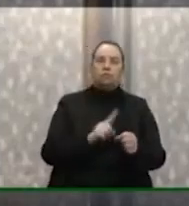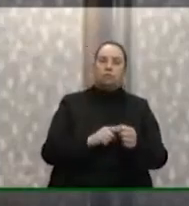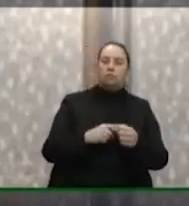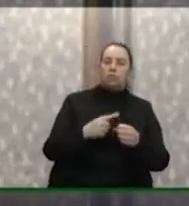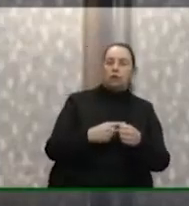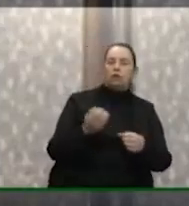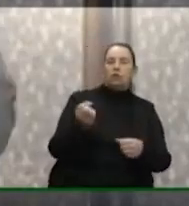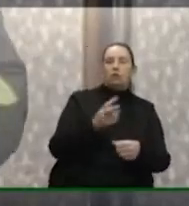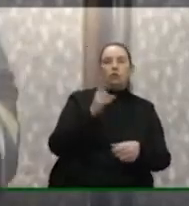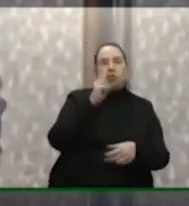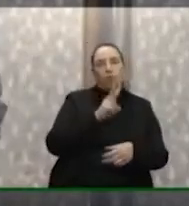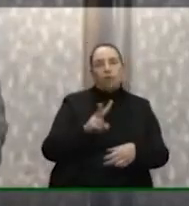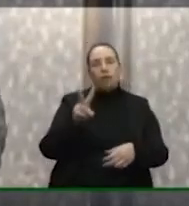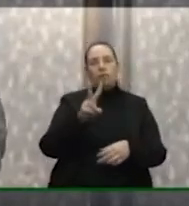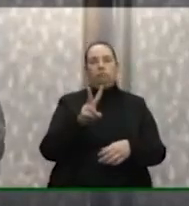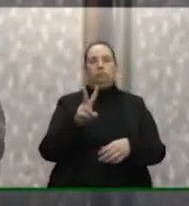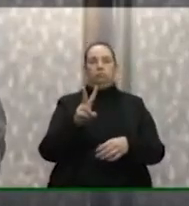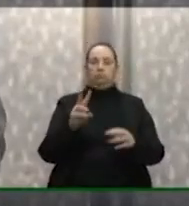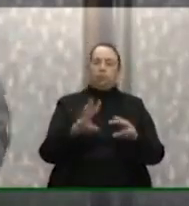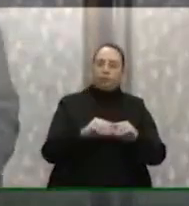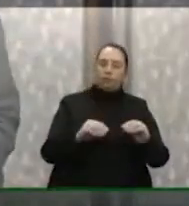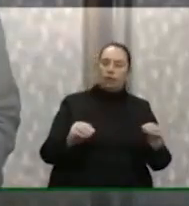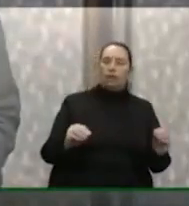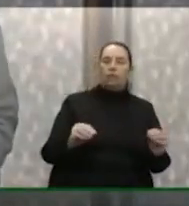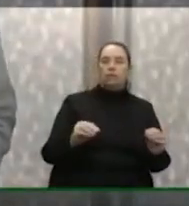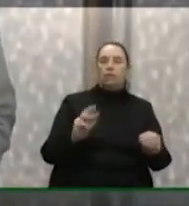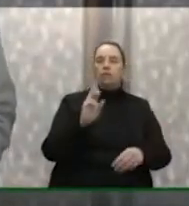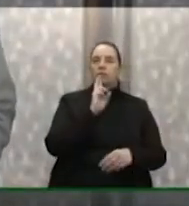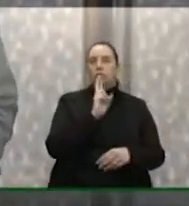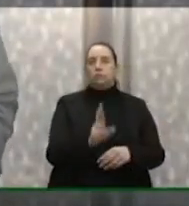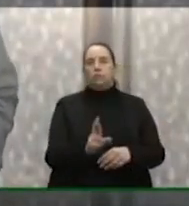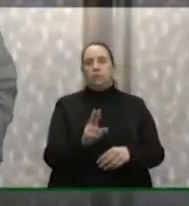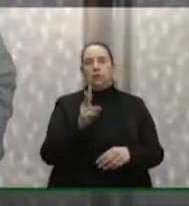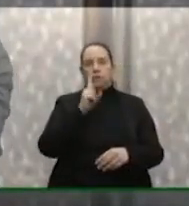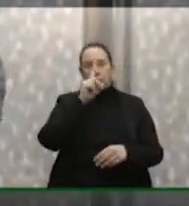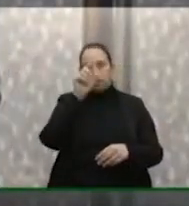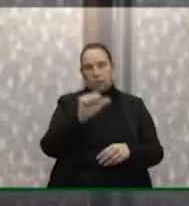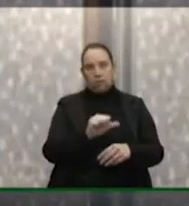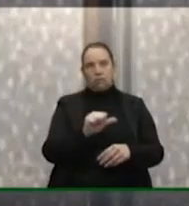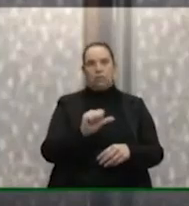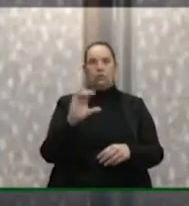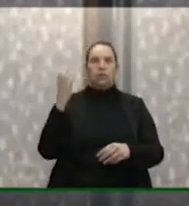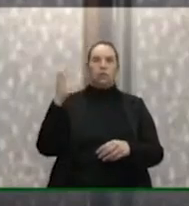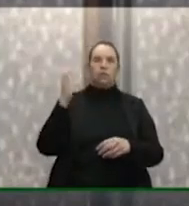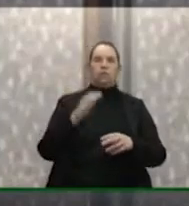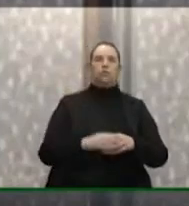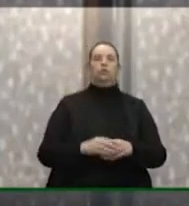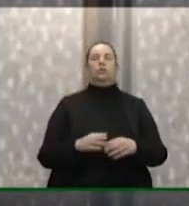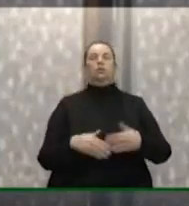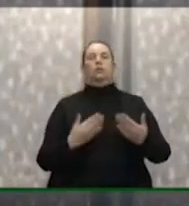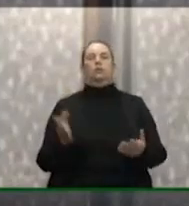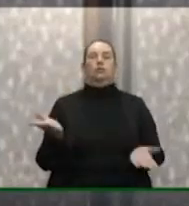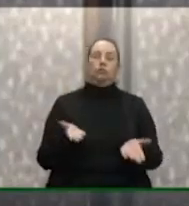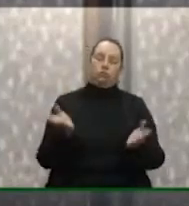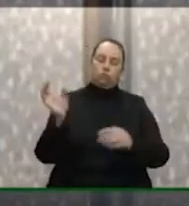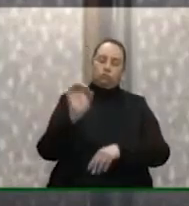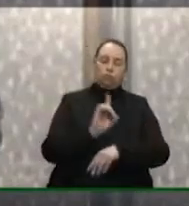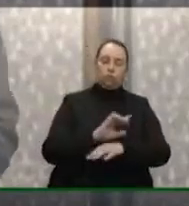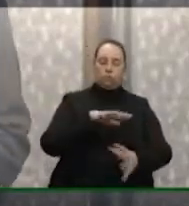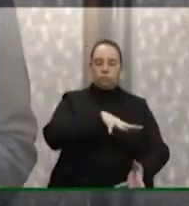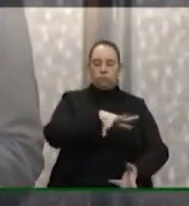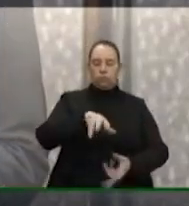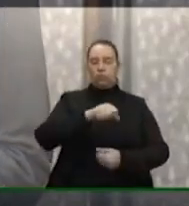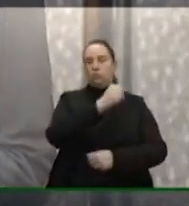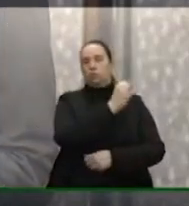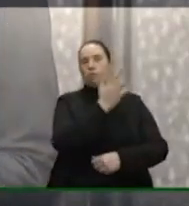a terra que temos que construir para responder à crise climática em que estamos então dia mundial do meio ambiente não